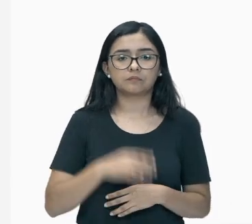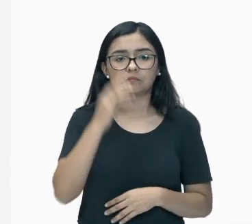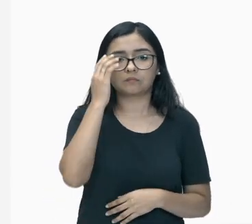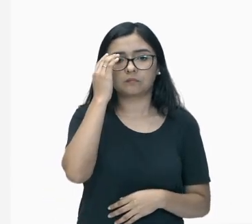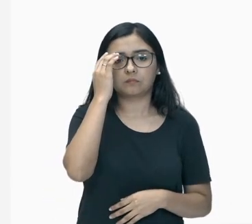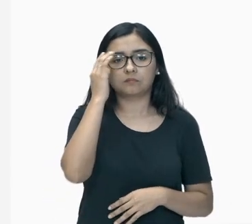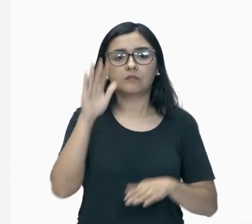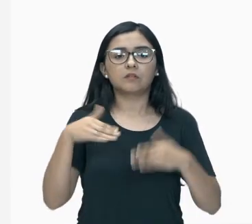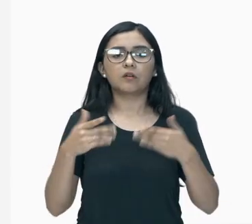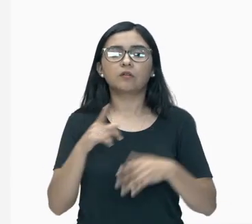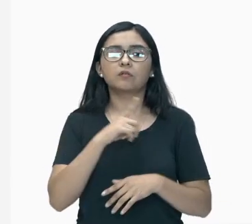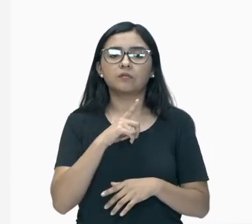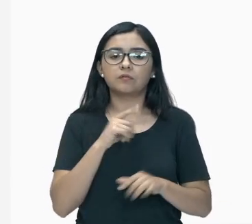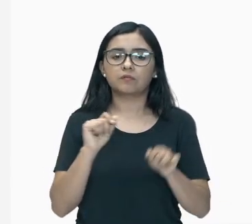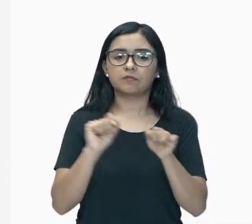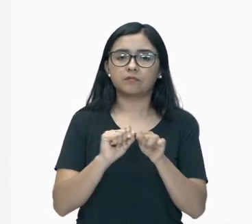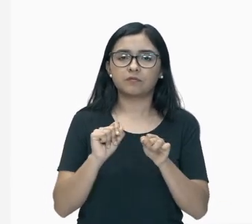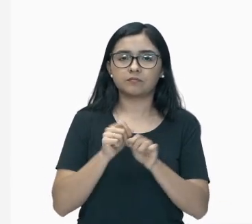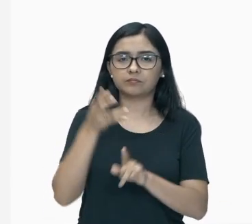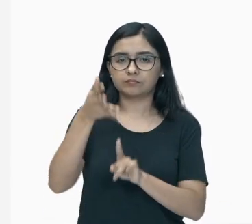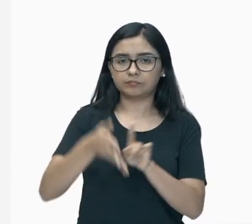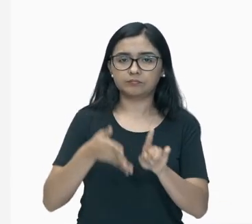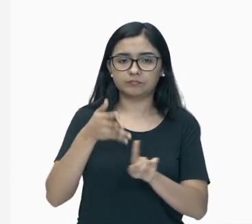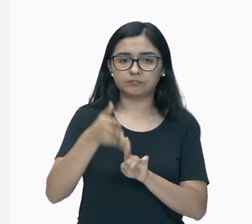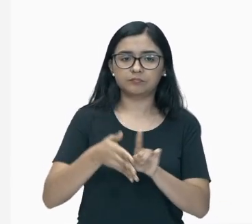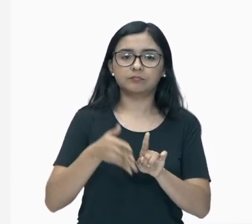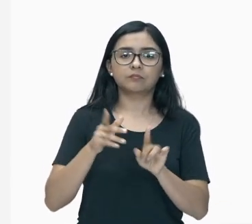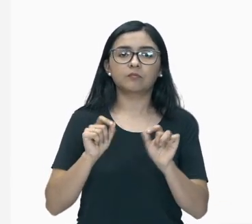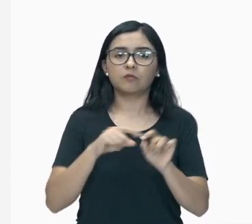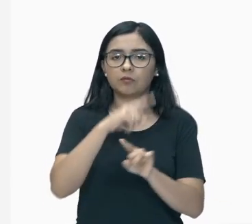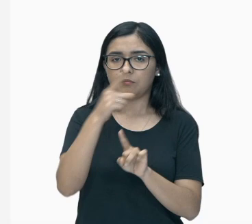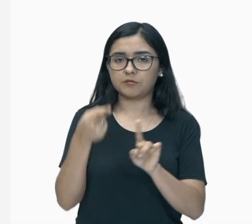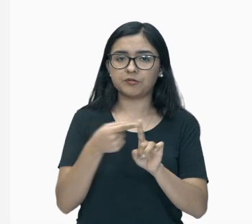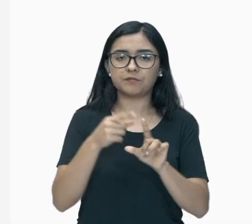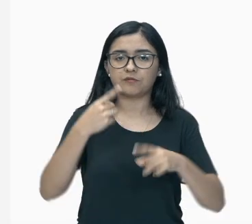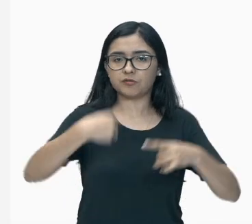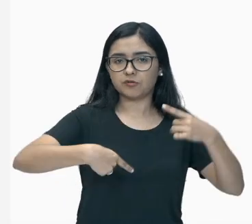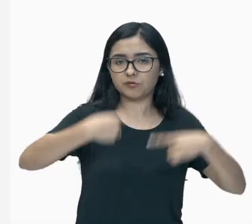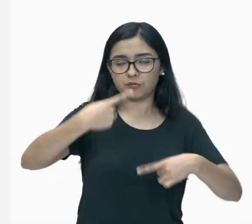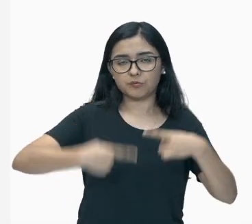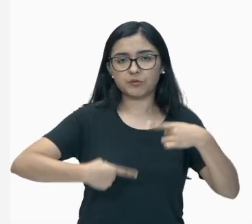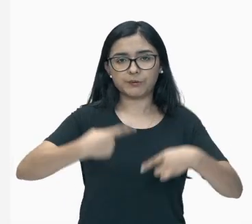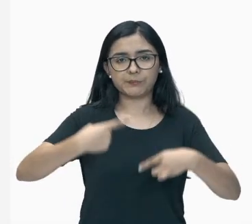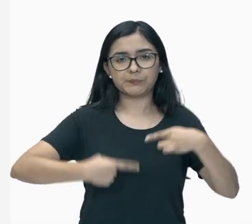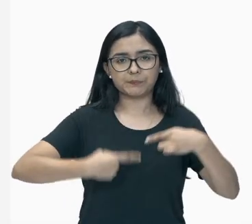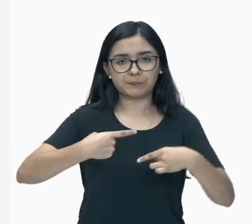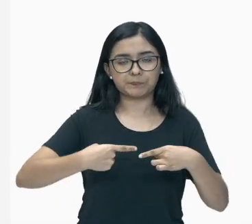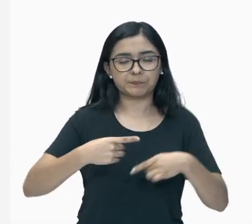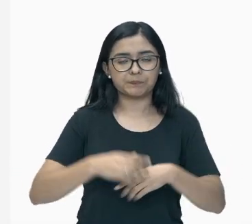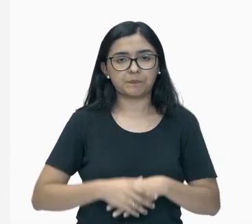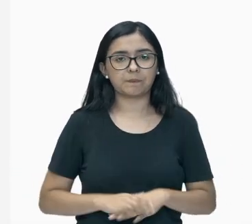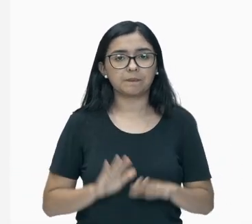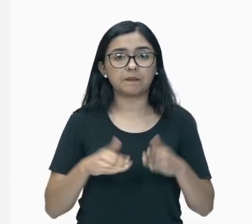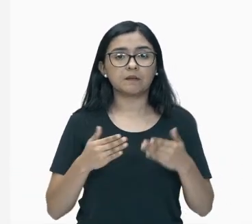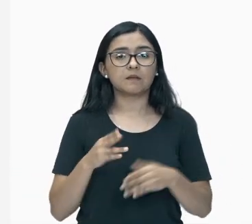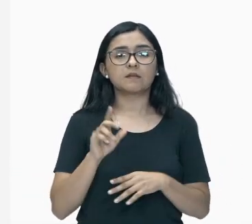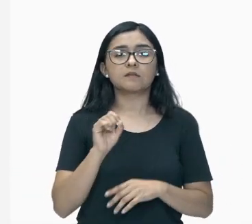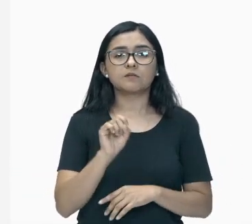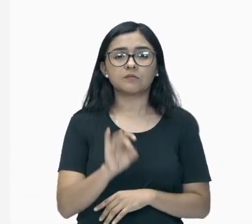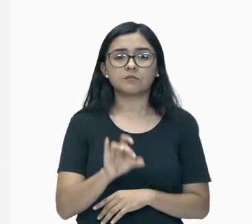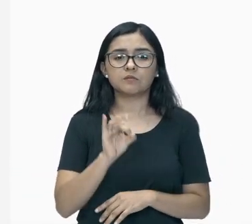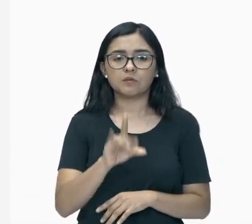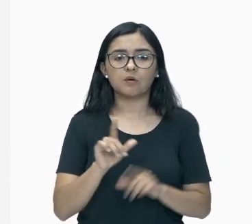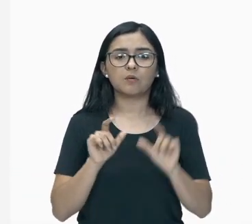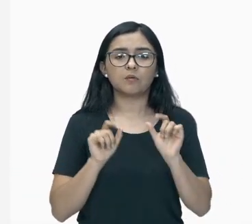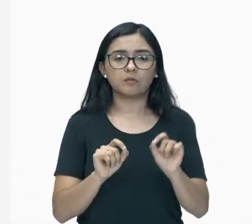convocação para o Congresso da Filadélfia, a fim de discutir a questão, sendo que apenas a Geórgia